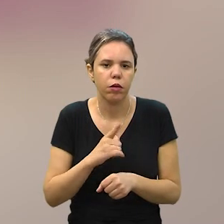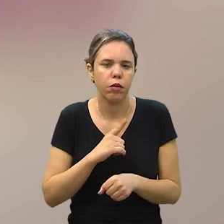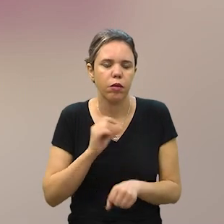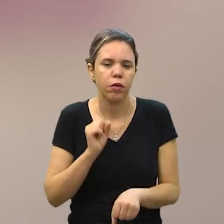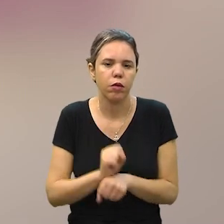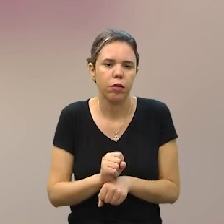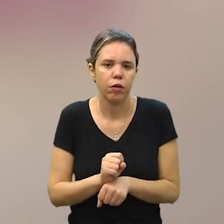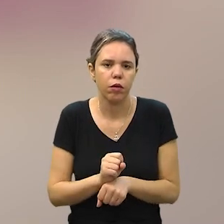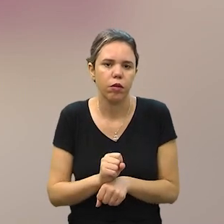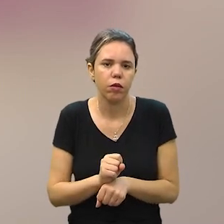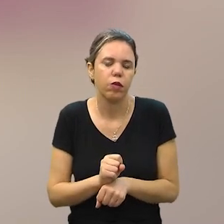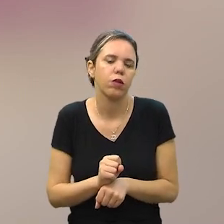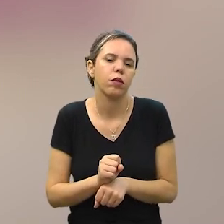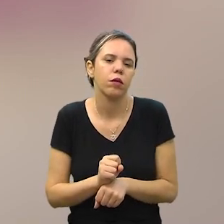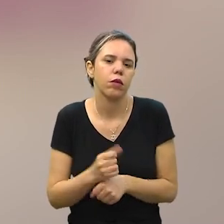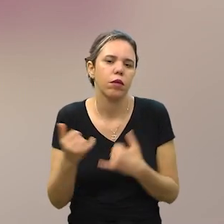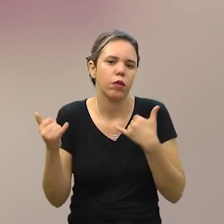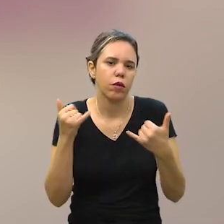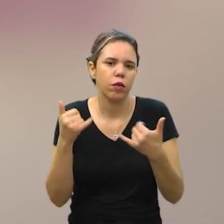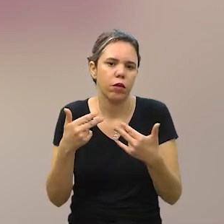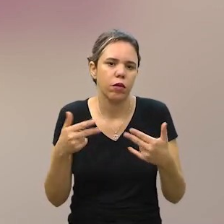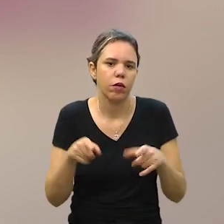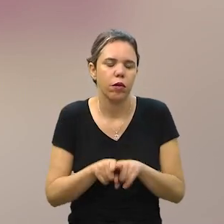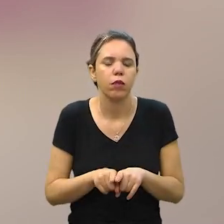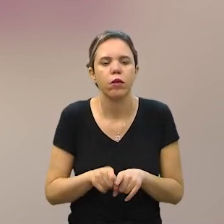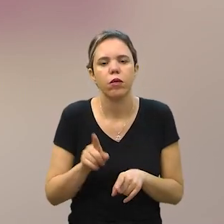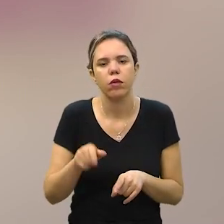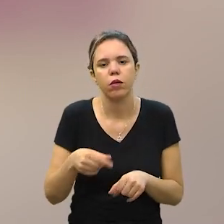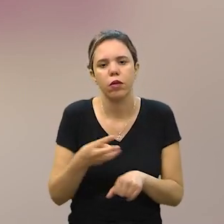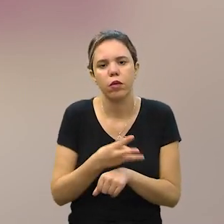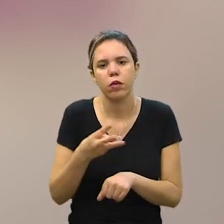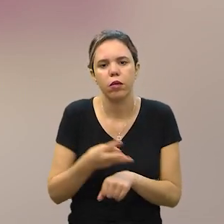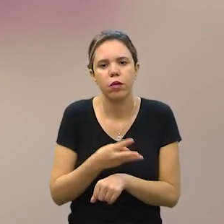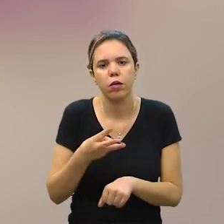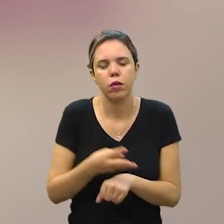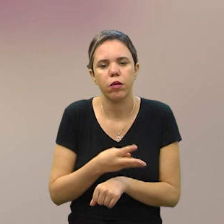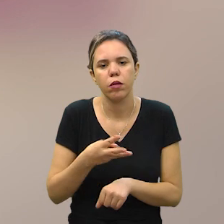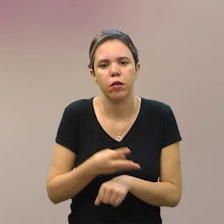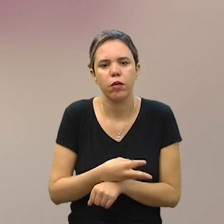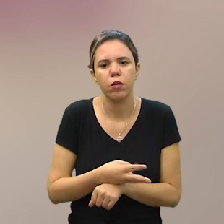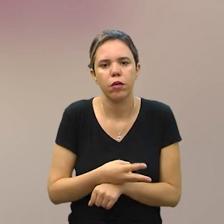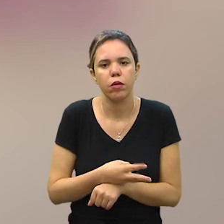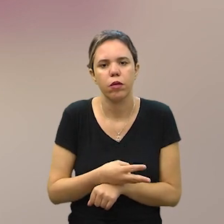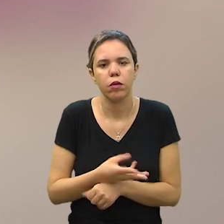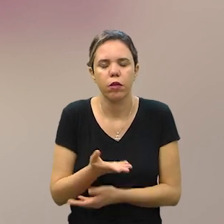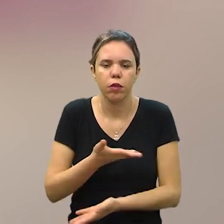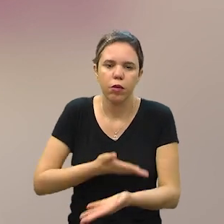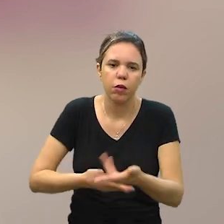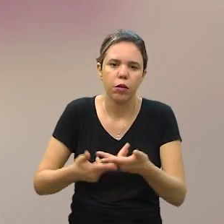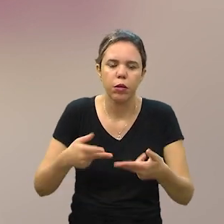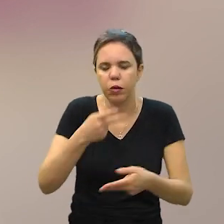uma pausa para ligar, mesmo que seja aí no WhatsApp, né, a gente